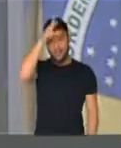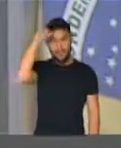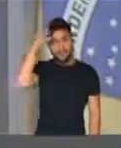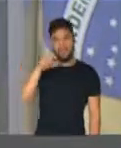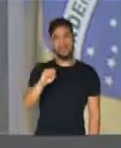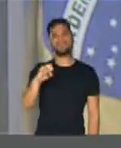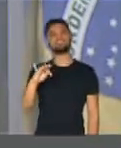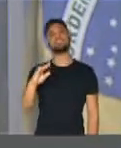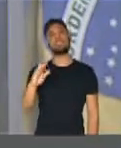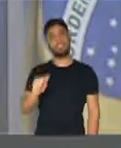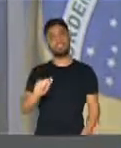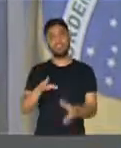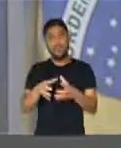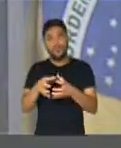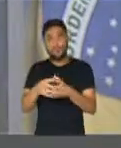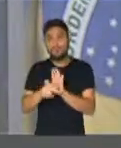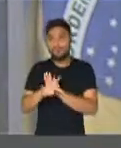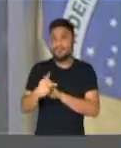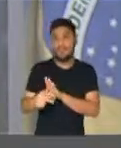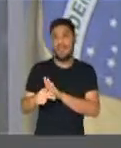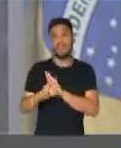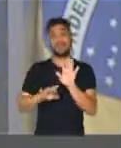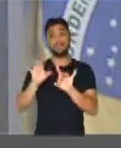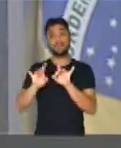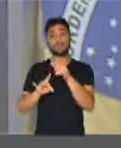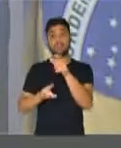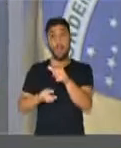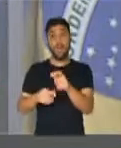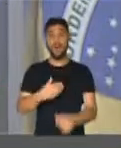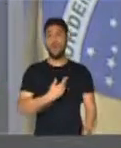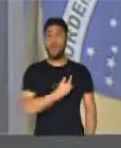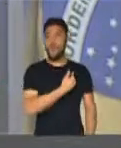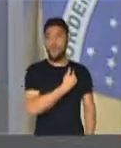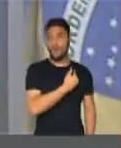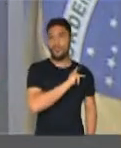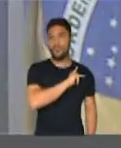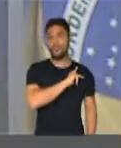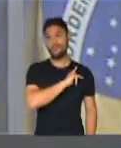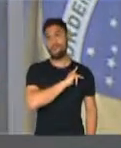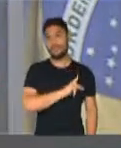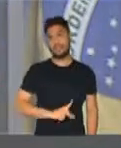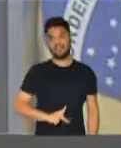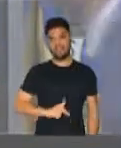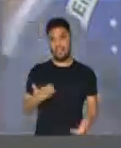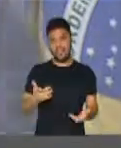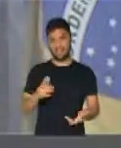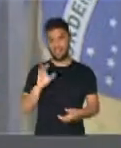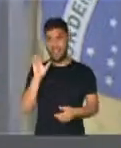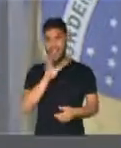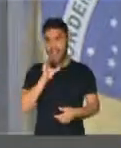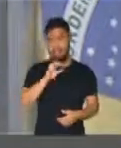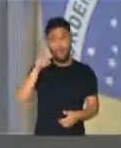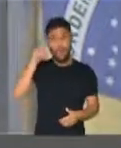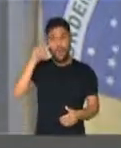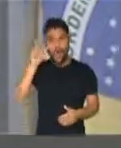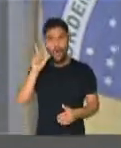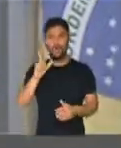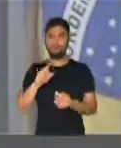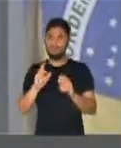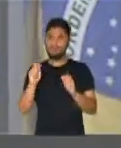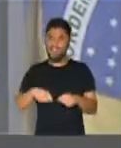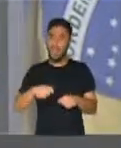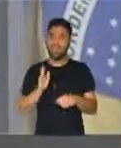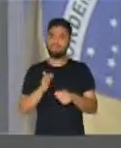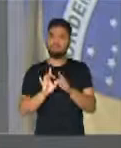Cíntia Ribeiro, à sua equipe e, em especial, ao governo federal, que de forma célere, na noite de ontem, empenhou,